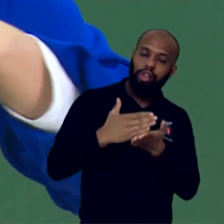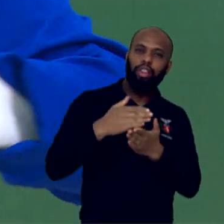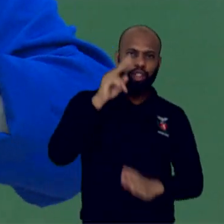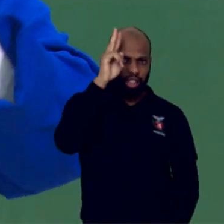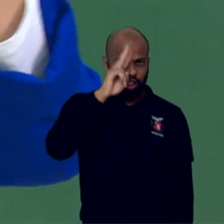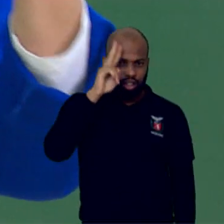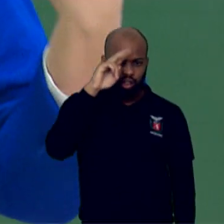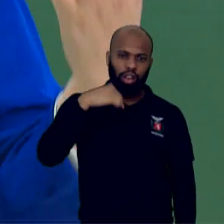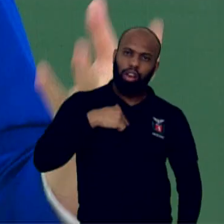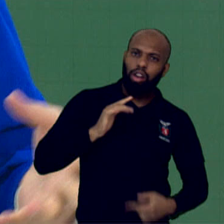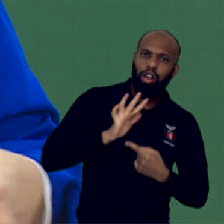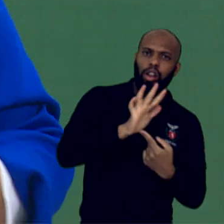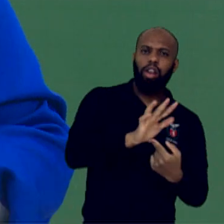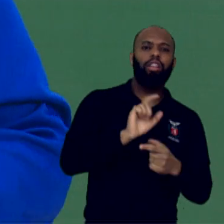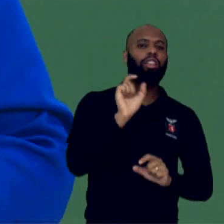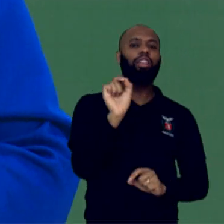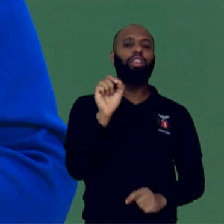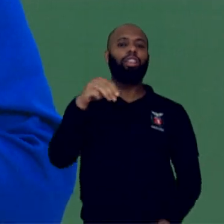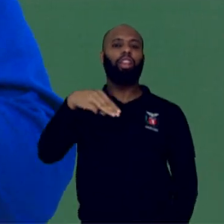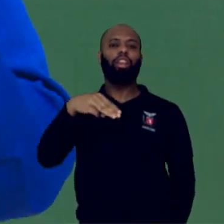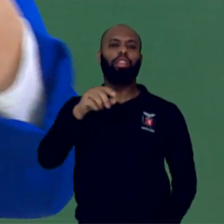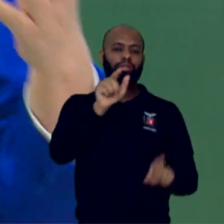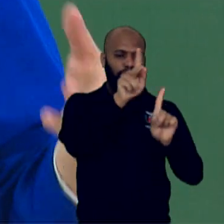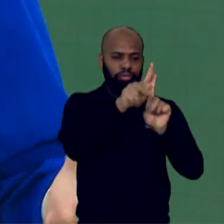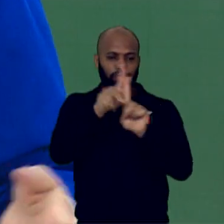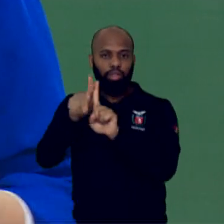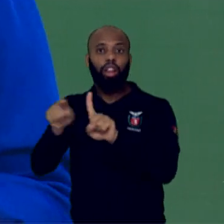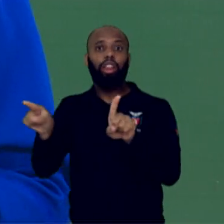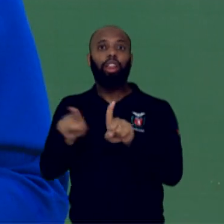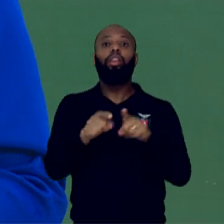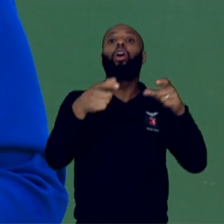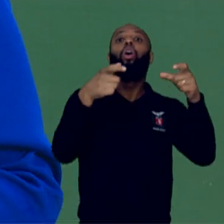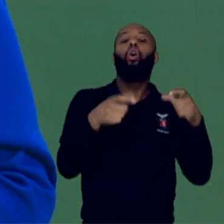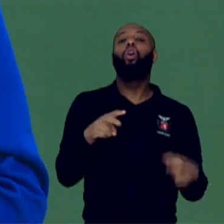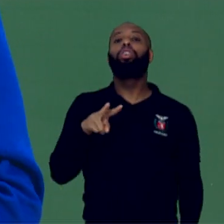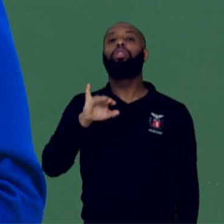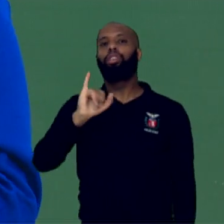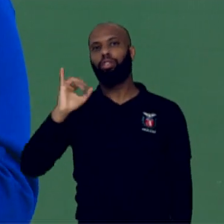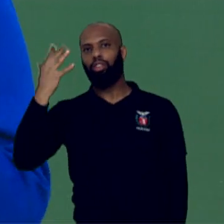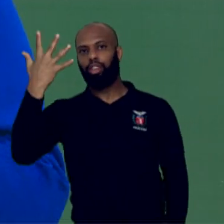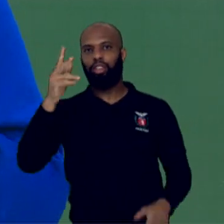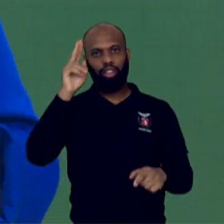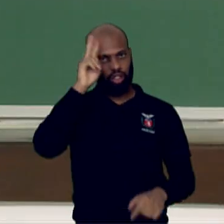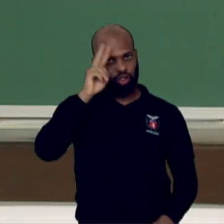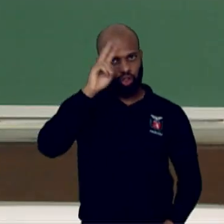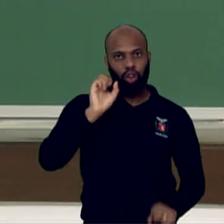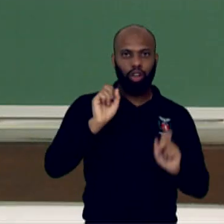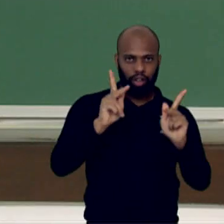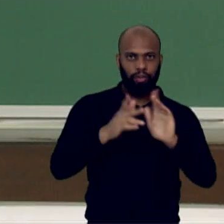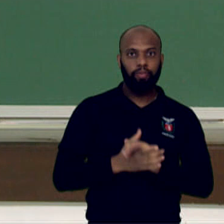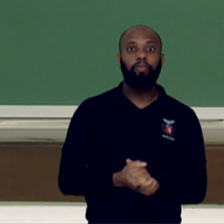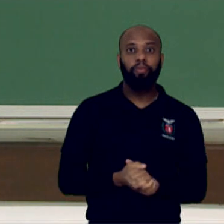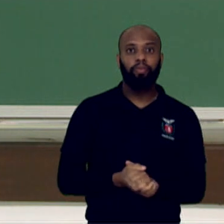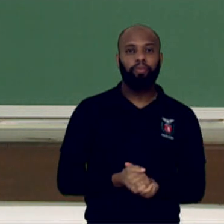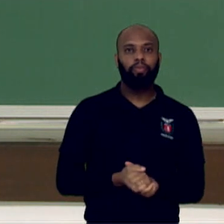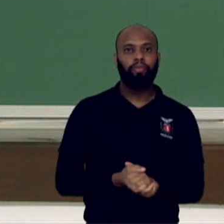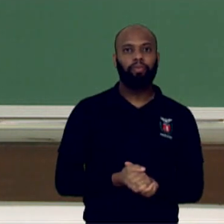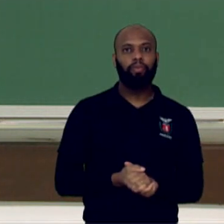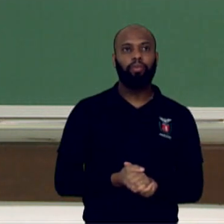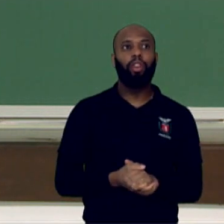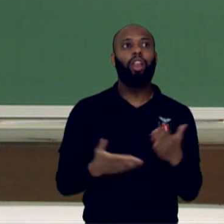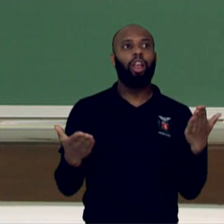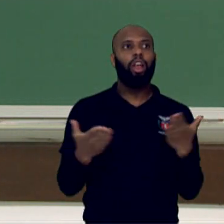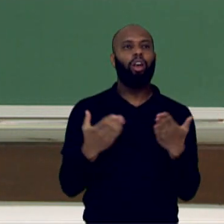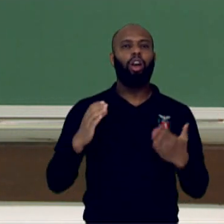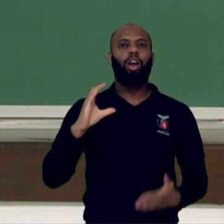história, eu apresento quem são minhas personagens e onde vai se passar a história. Tudo bem?